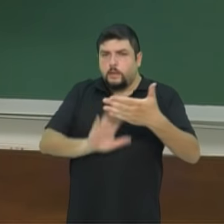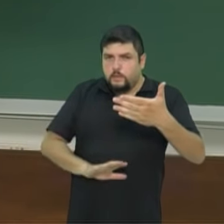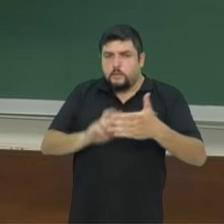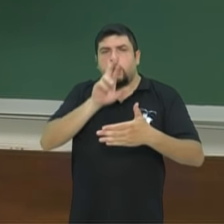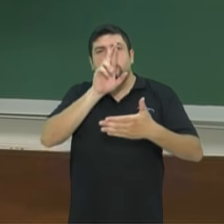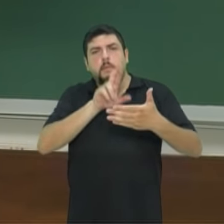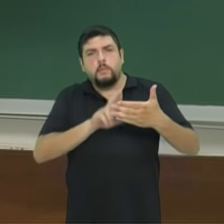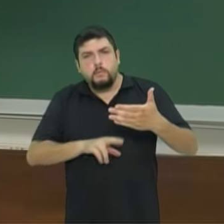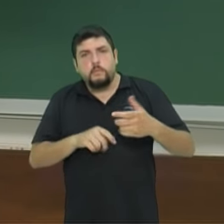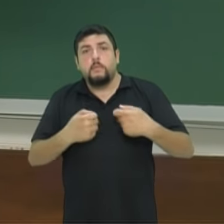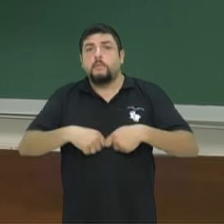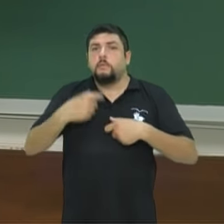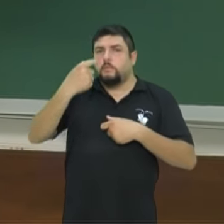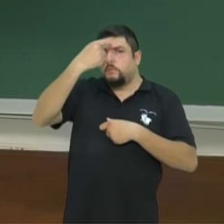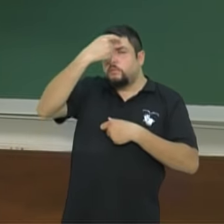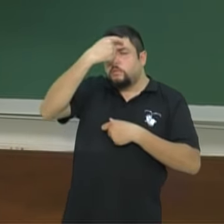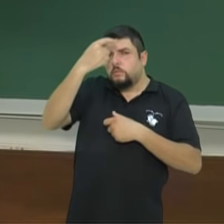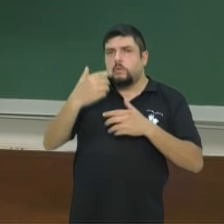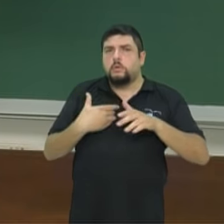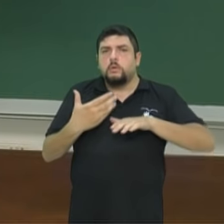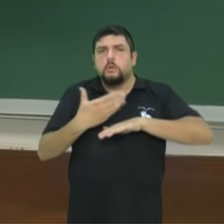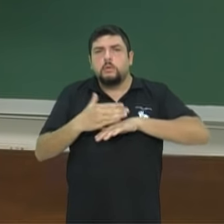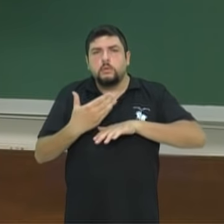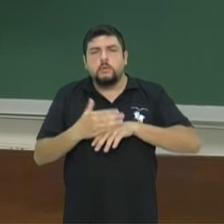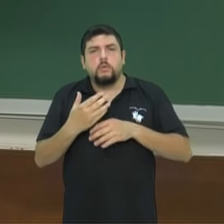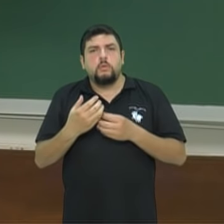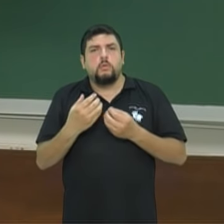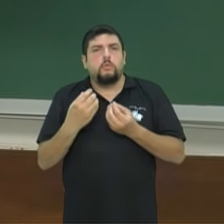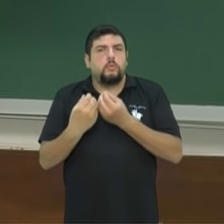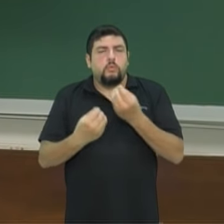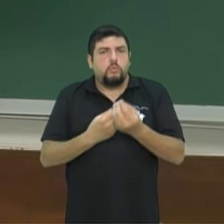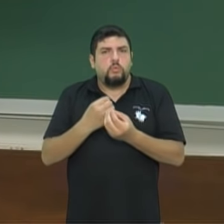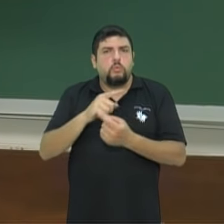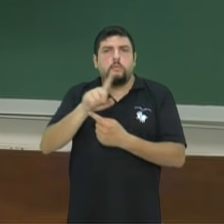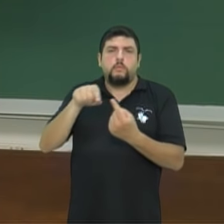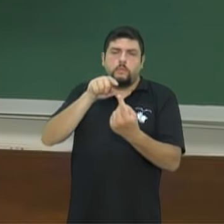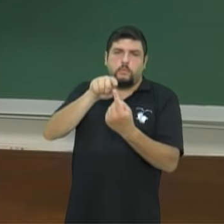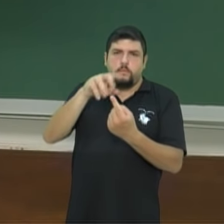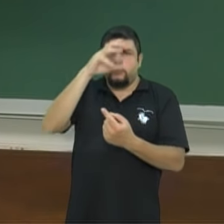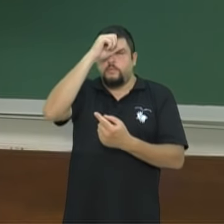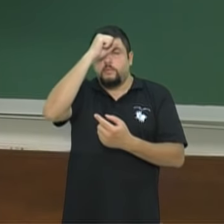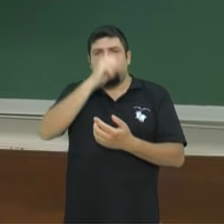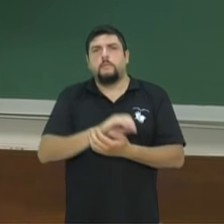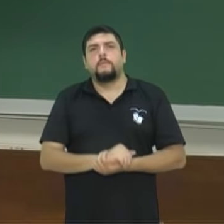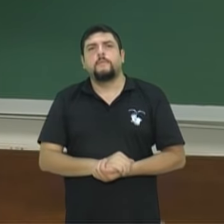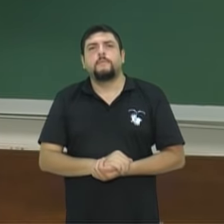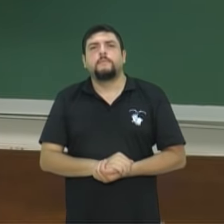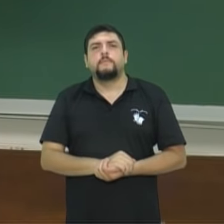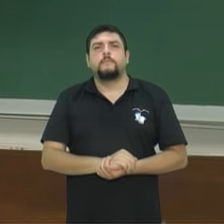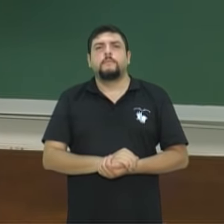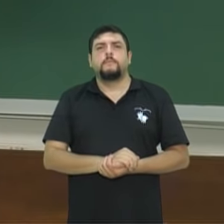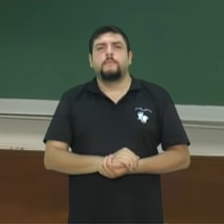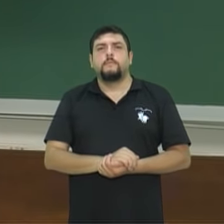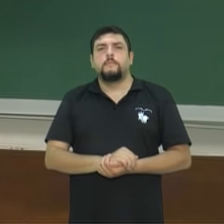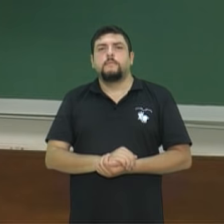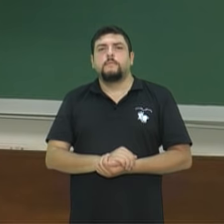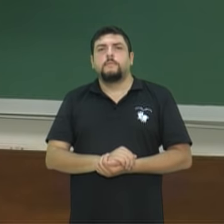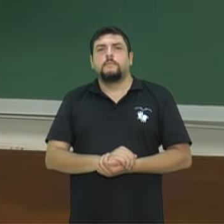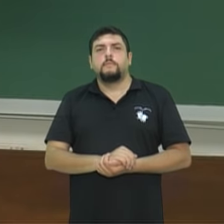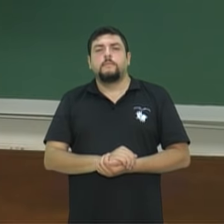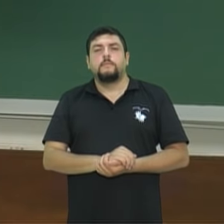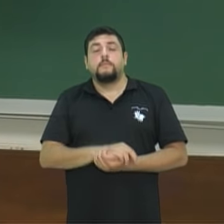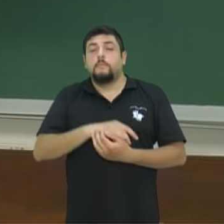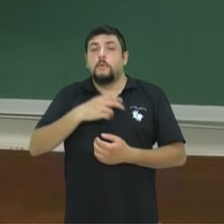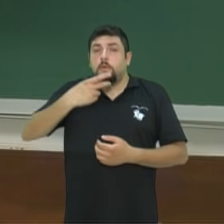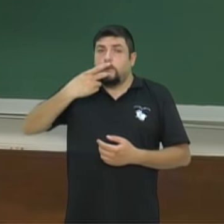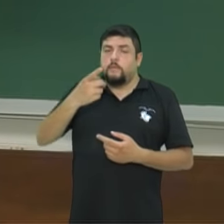mental, né, sobre o objeto de estudos que estamos aí com o objetivo de aprender, ok? Por falar em objetivo, os nossos objetivos para a